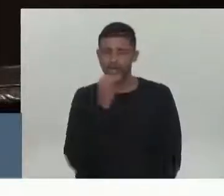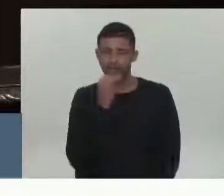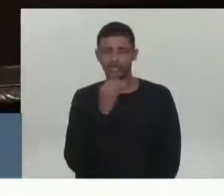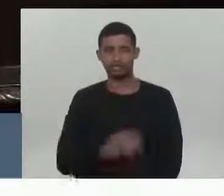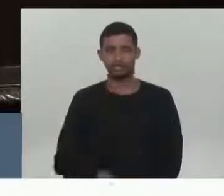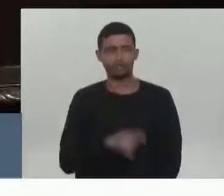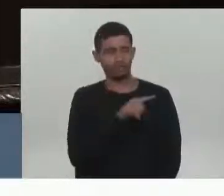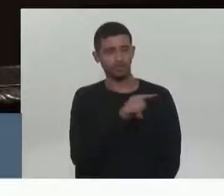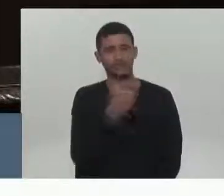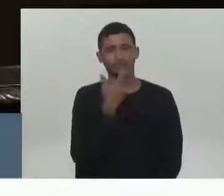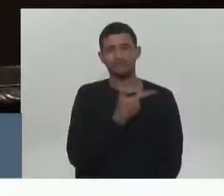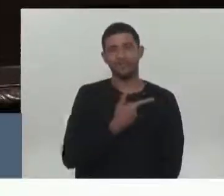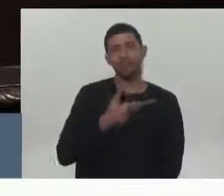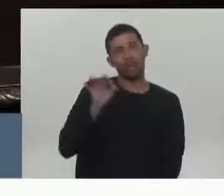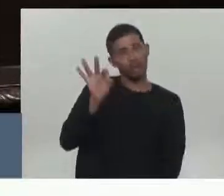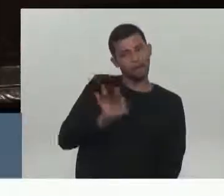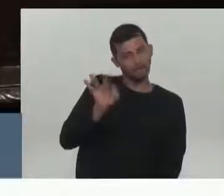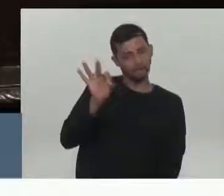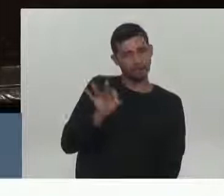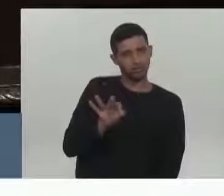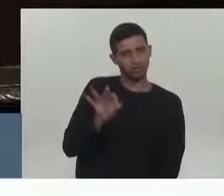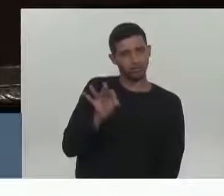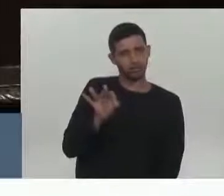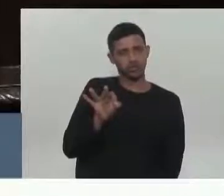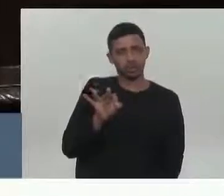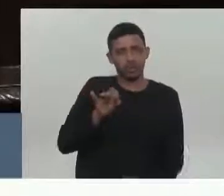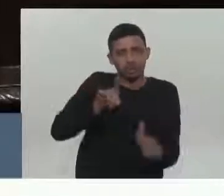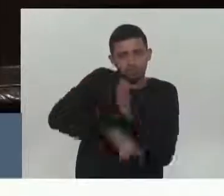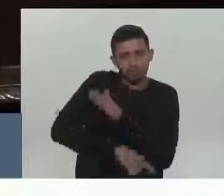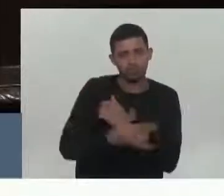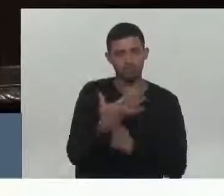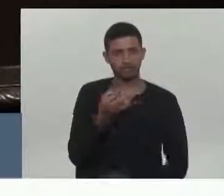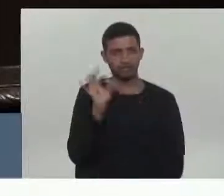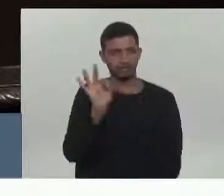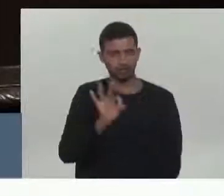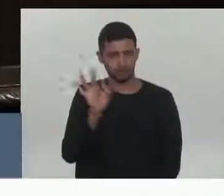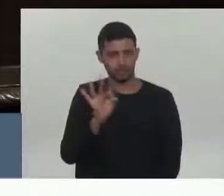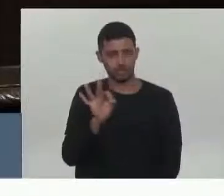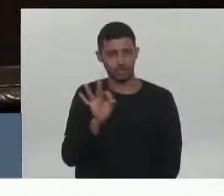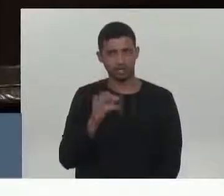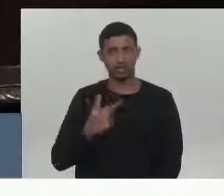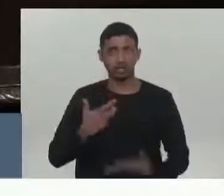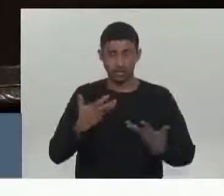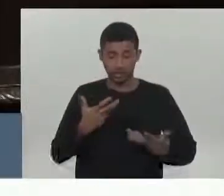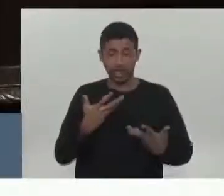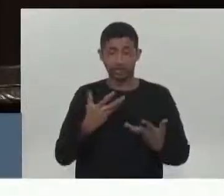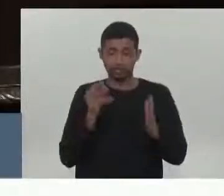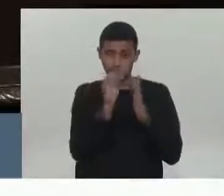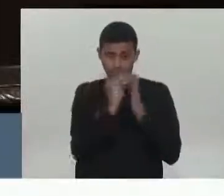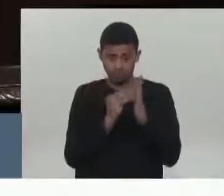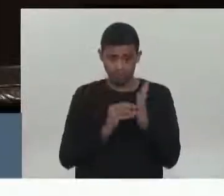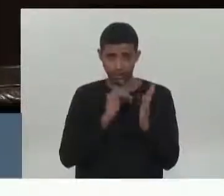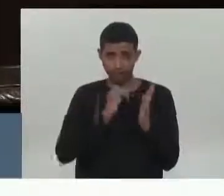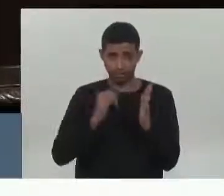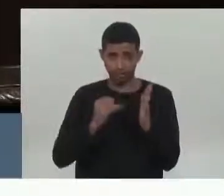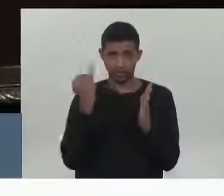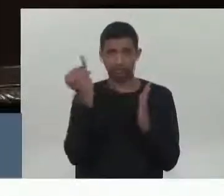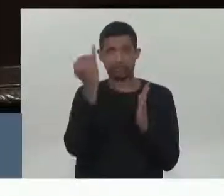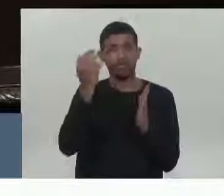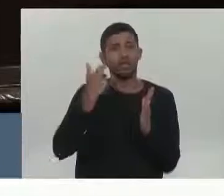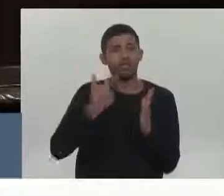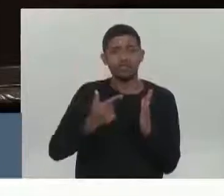exemplo, Vossa Excelência aponta do percentual não inferior a 20%, eu quero dar um dado importante. Um número enorme